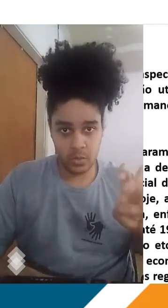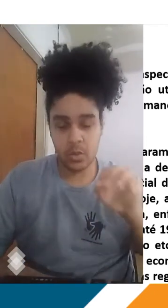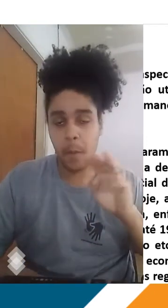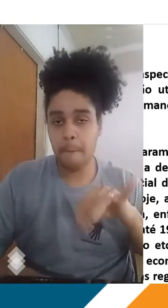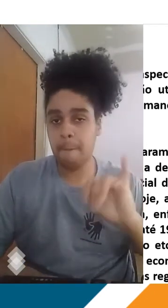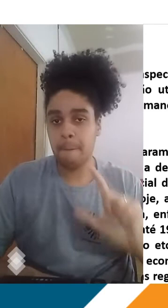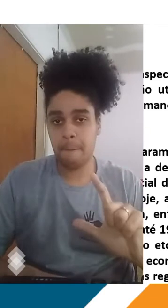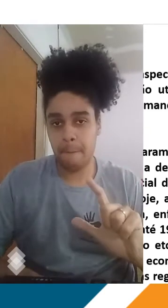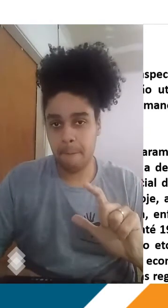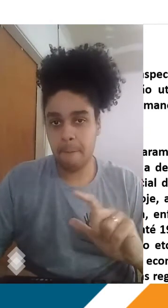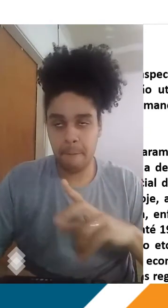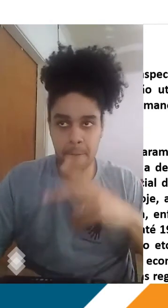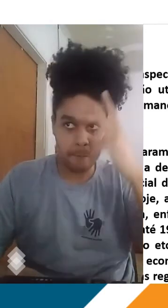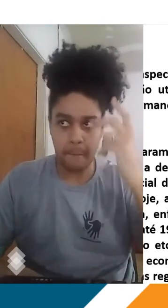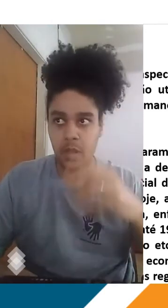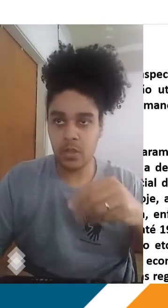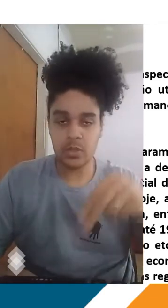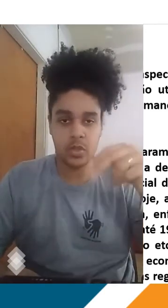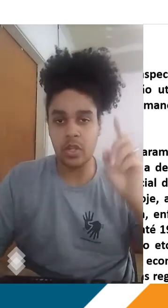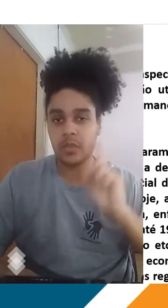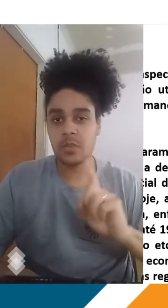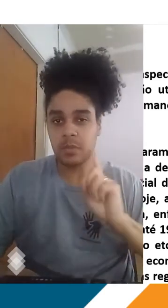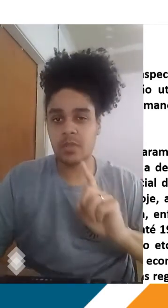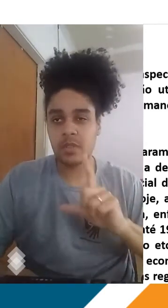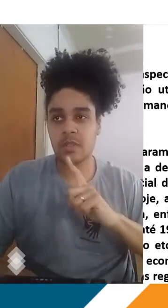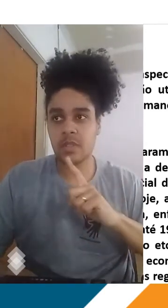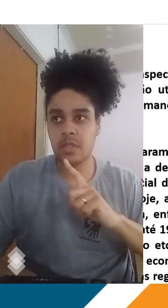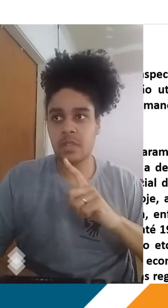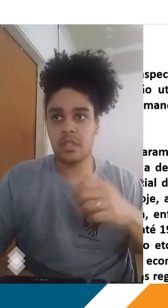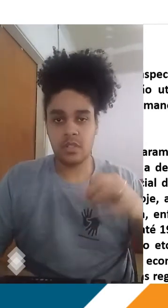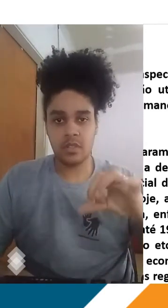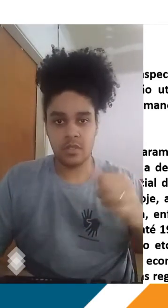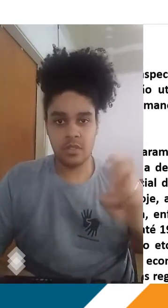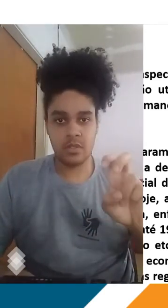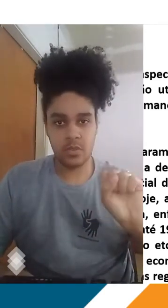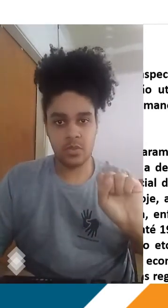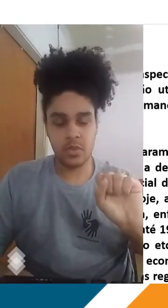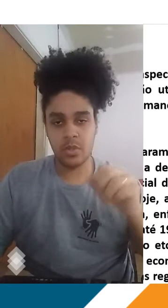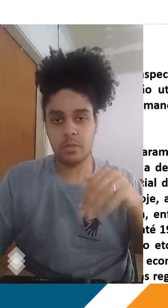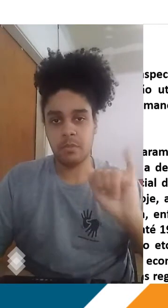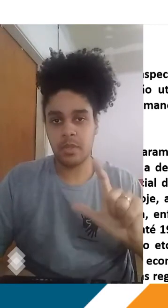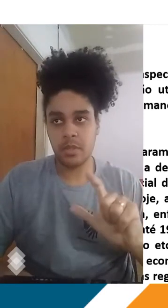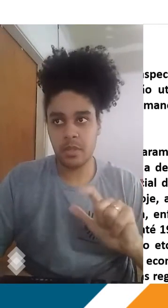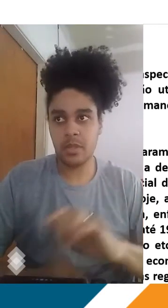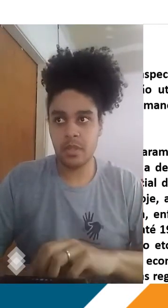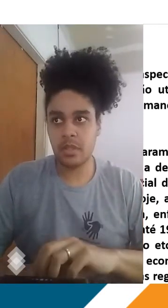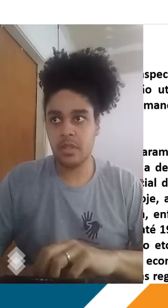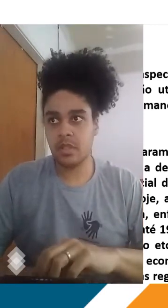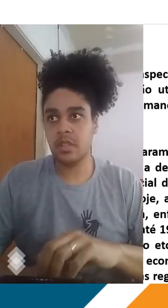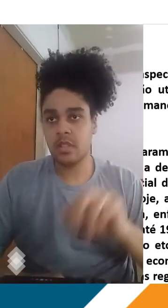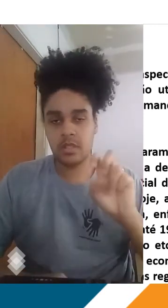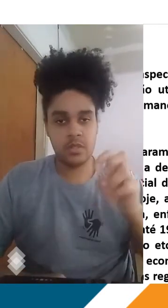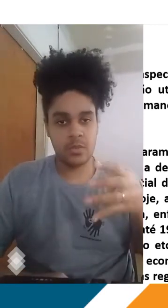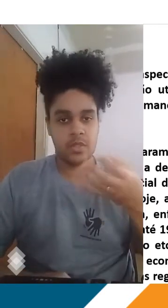mil habitantes, aproximadamente aí. Norte Fluminense, 958 mil. Região Serrana,